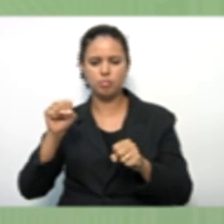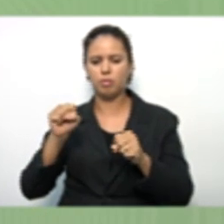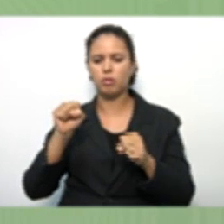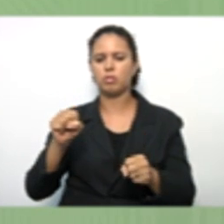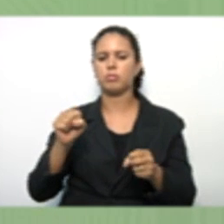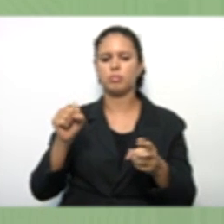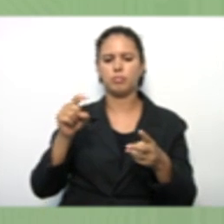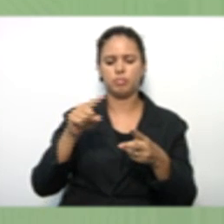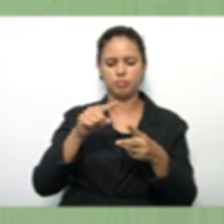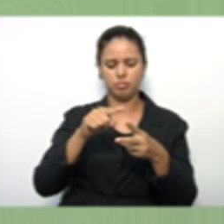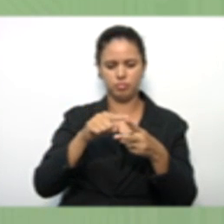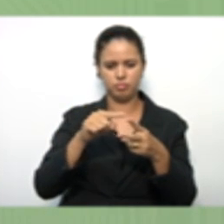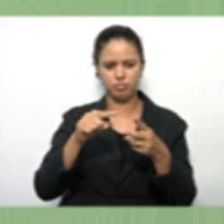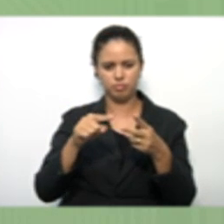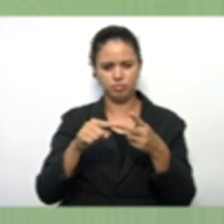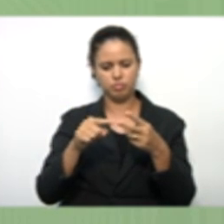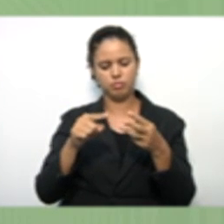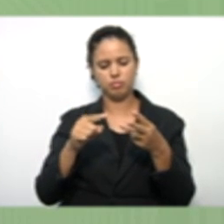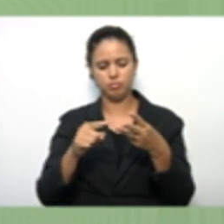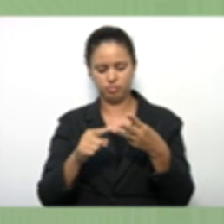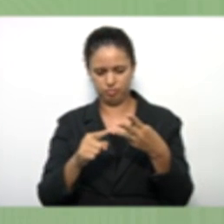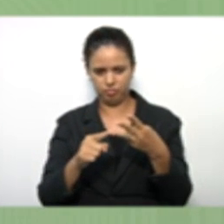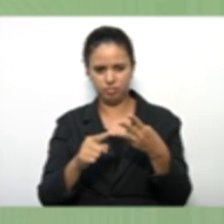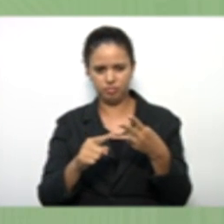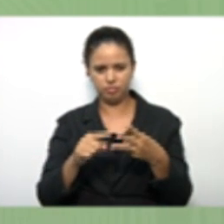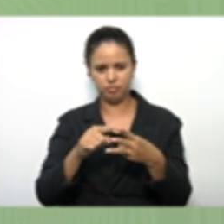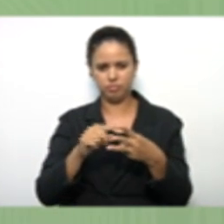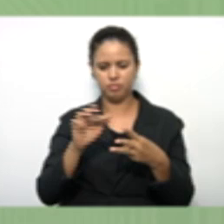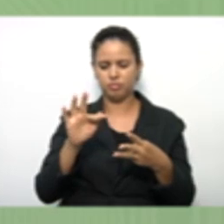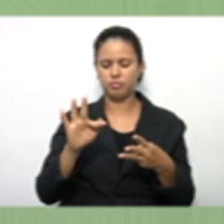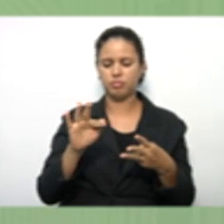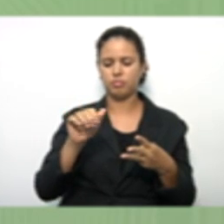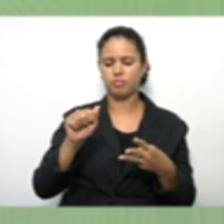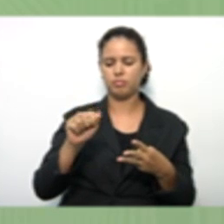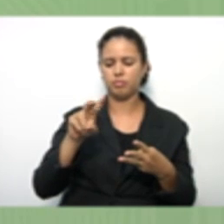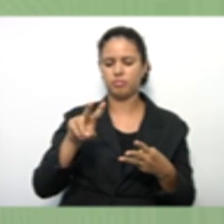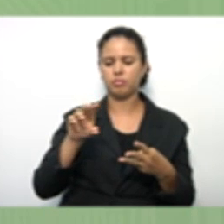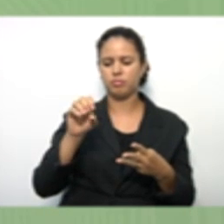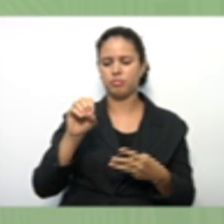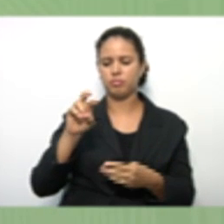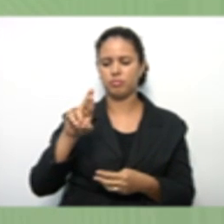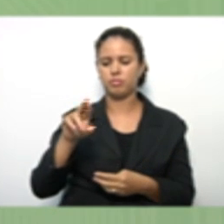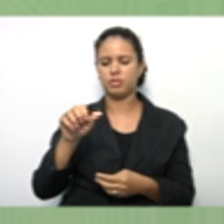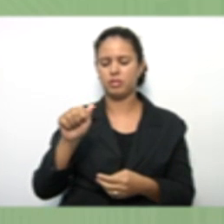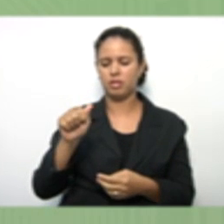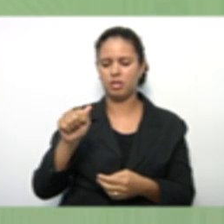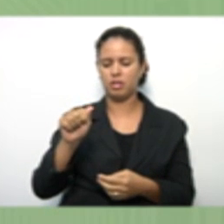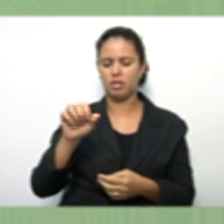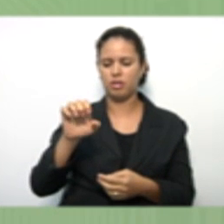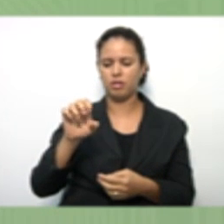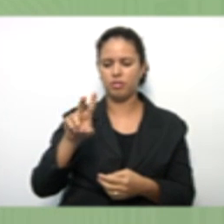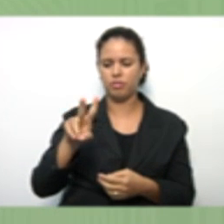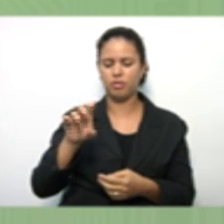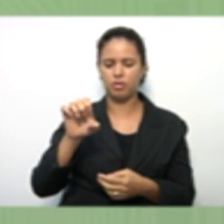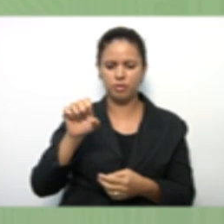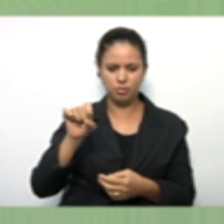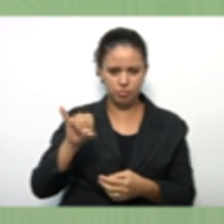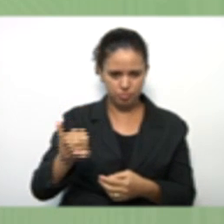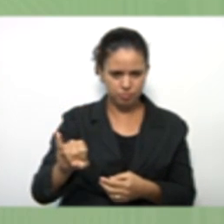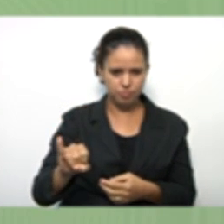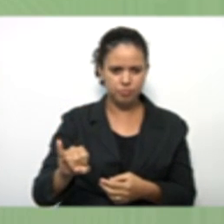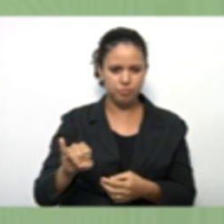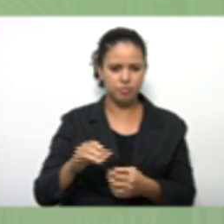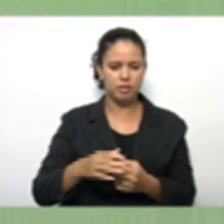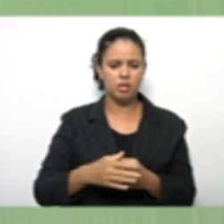favorável, positiva ou superavitária. Quando isso acontece? Então, é a soma de bens